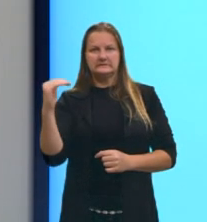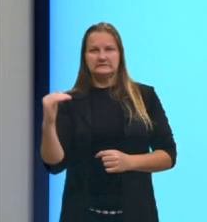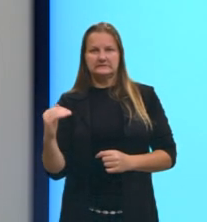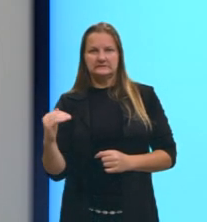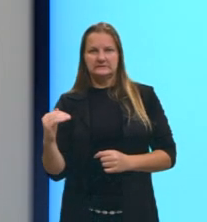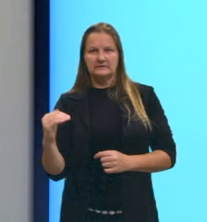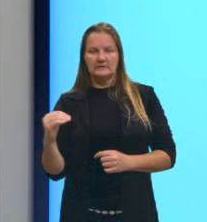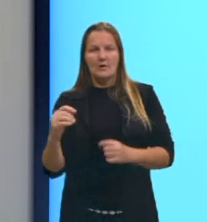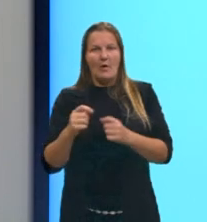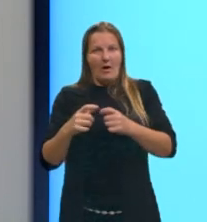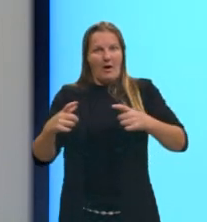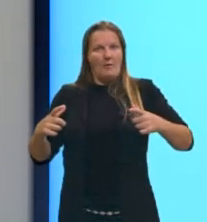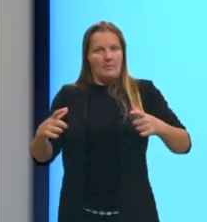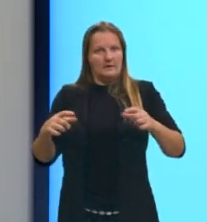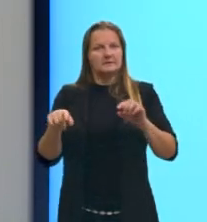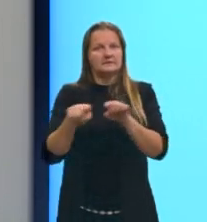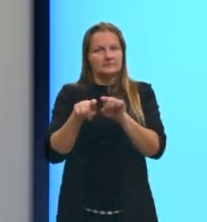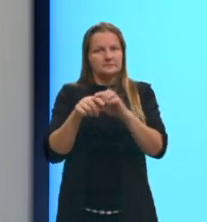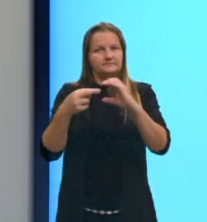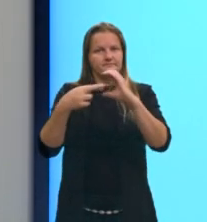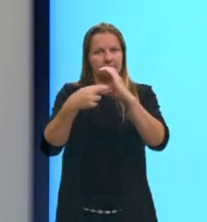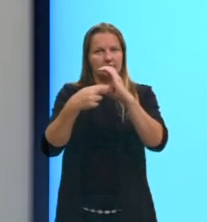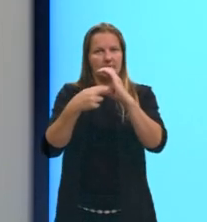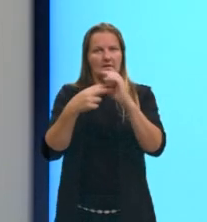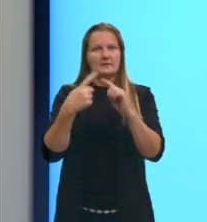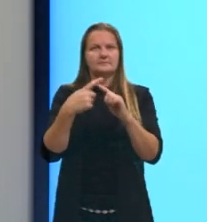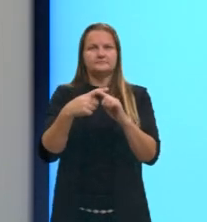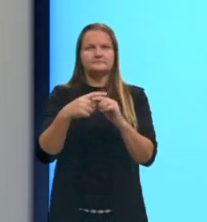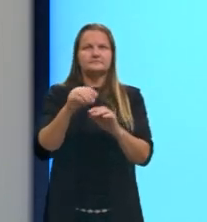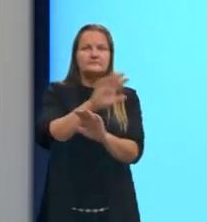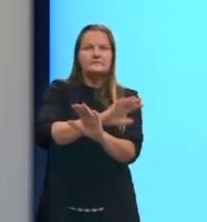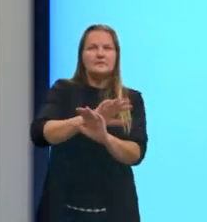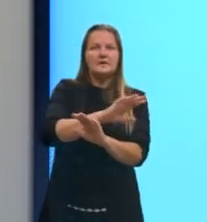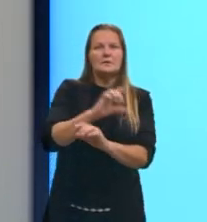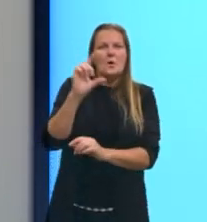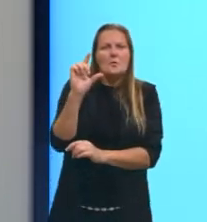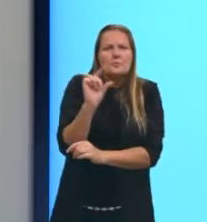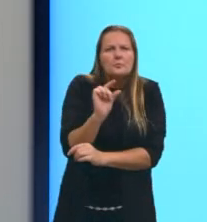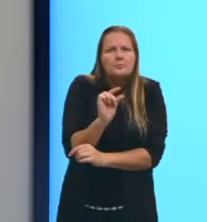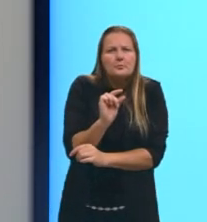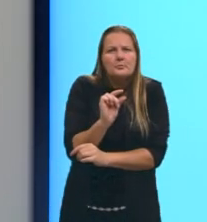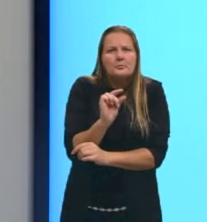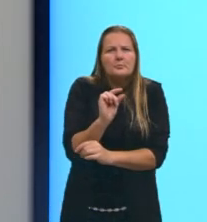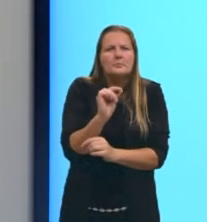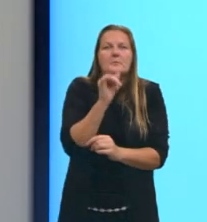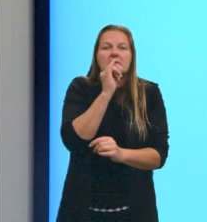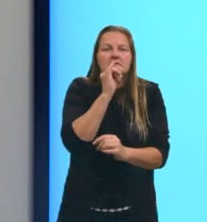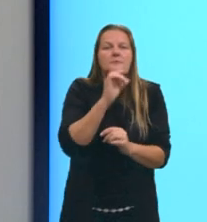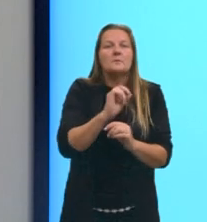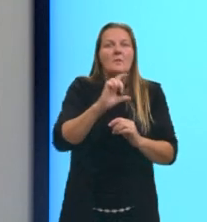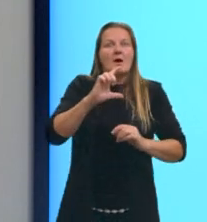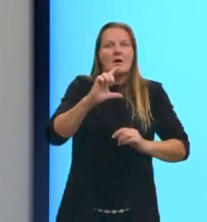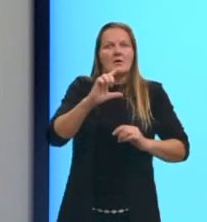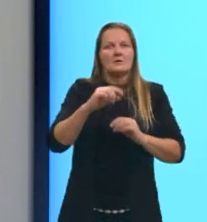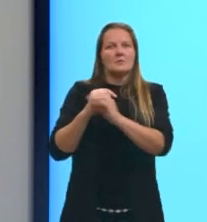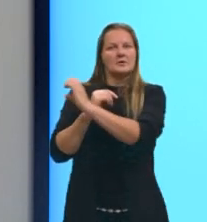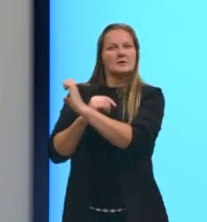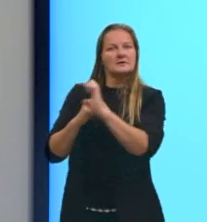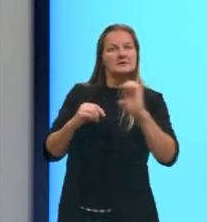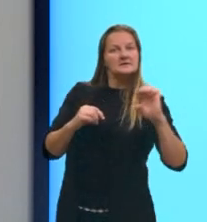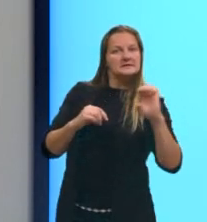raio também aumenta o que acontece que esses elementos aqui dessa região acaba tendo um raio maior por em função da localização